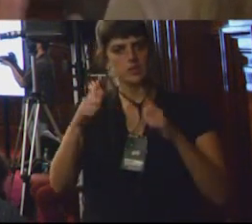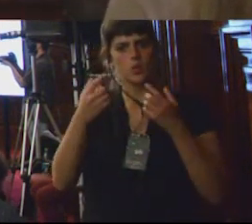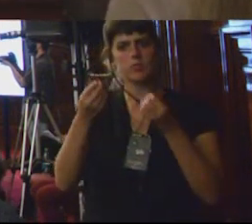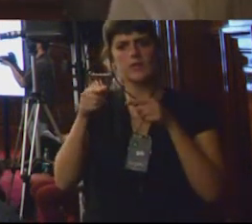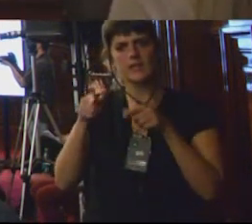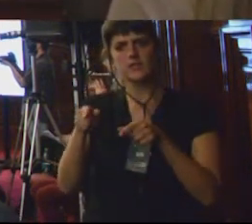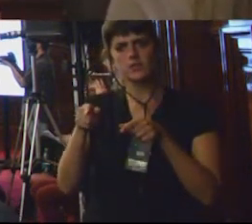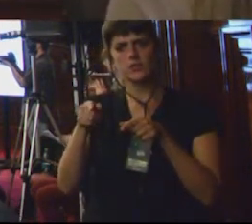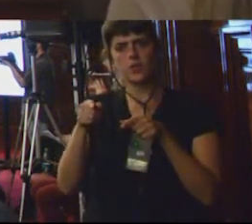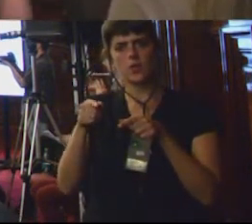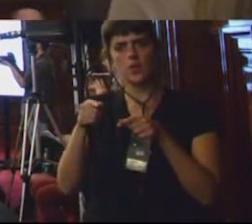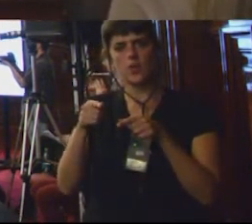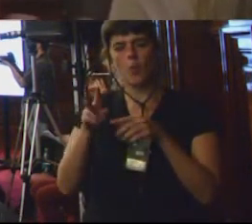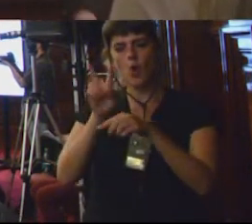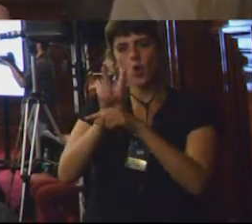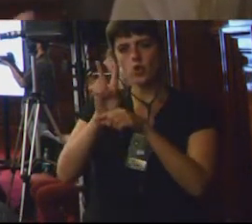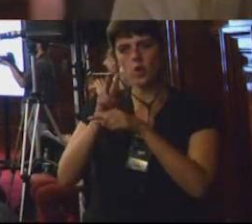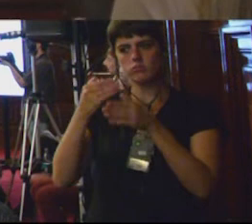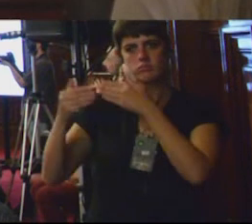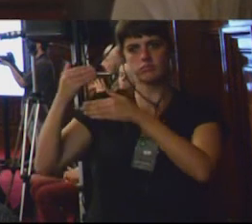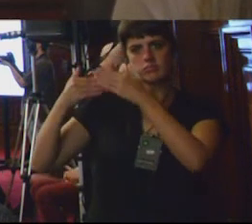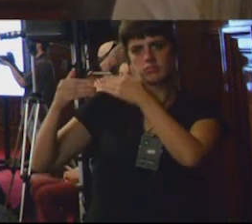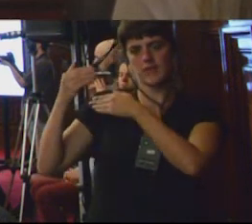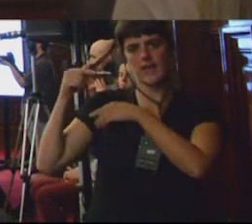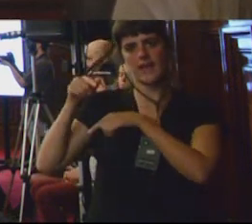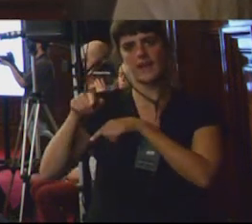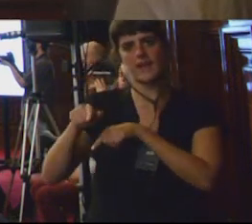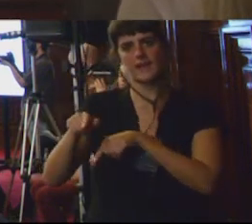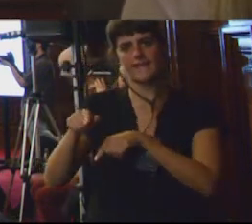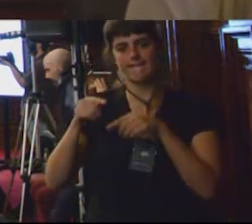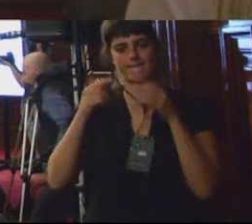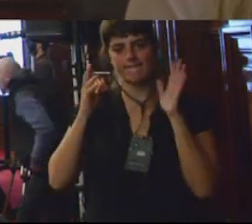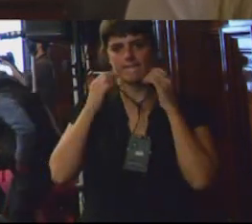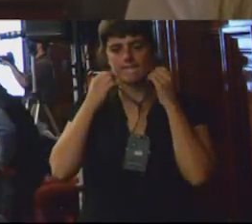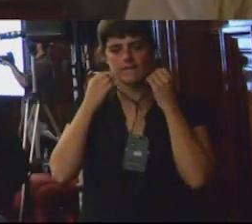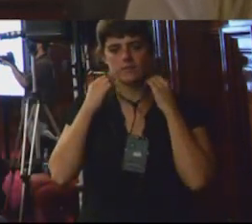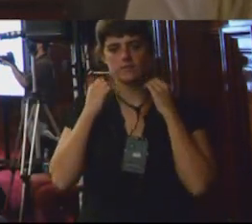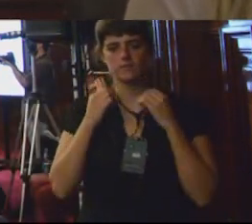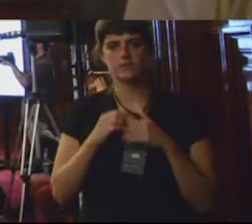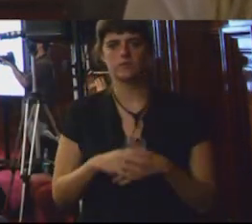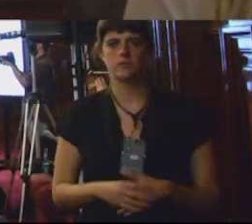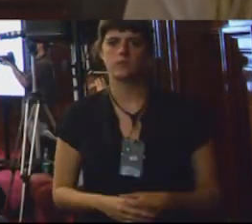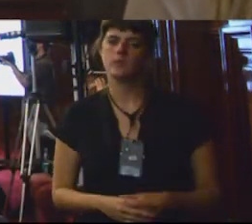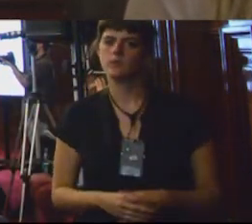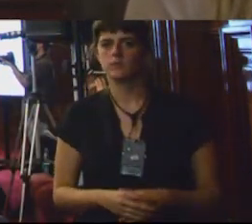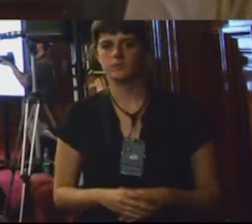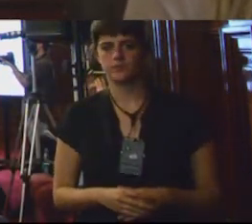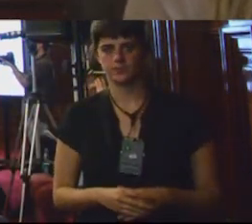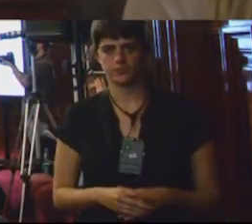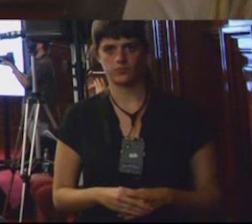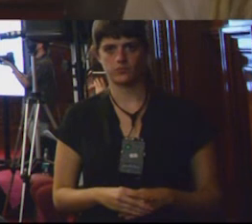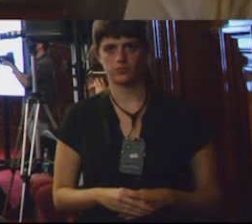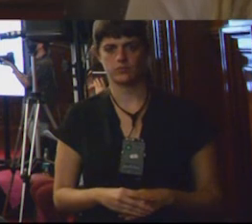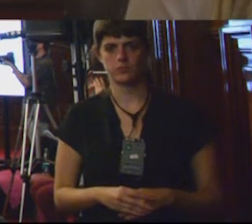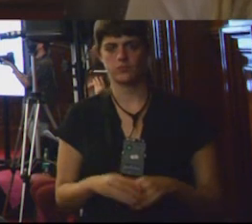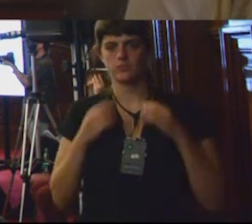se dá sobre patamares da justificativa ou não, sabemos disso. Causa espécie, a alegação de geração de empregos